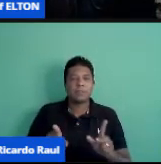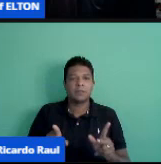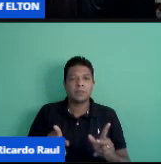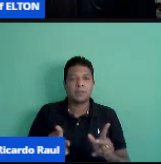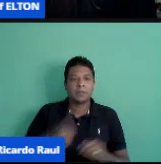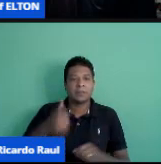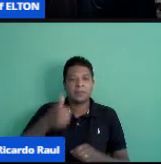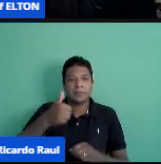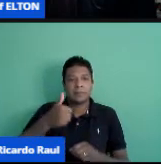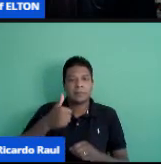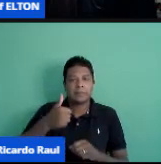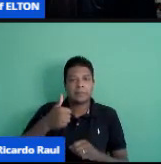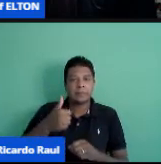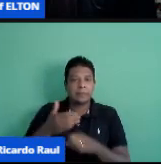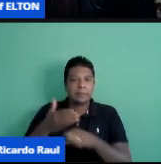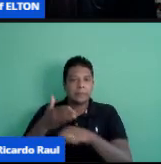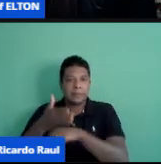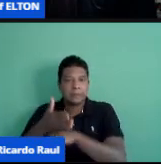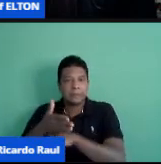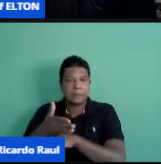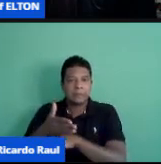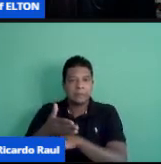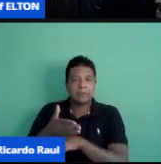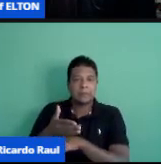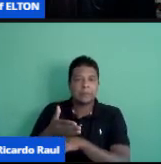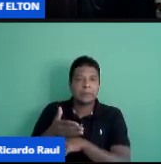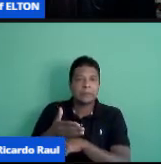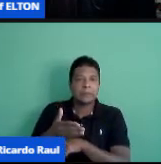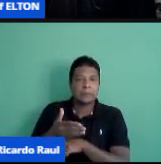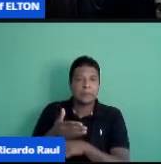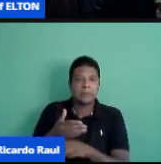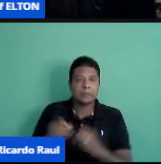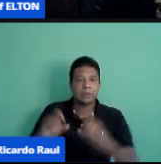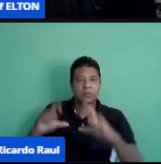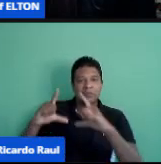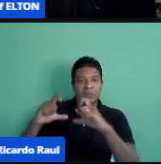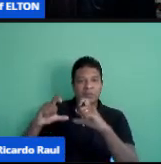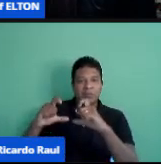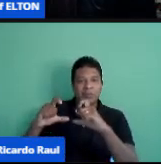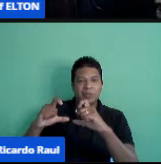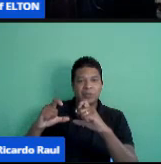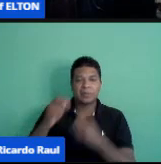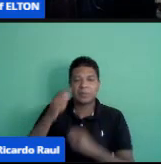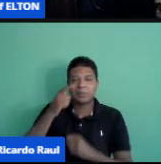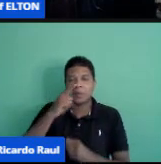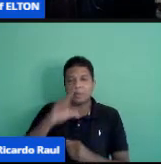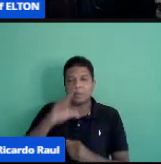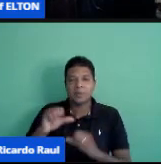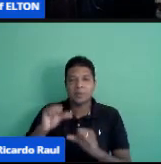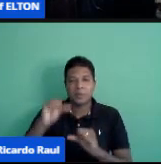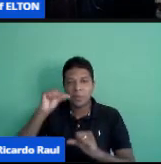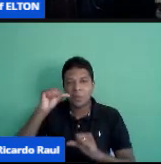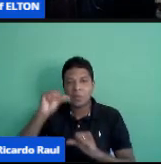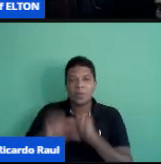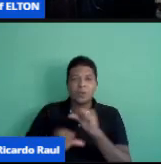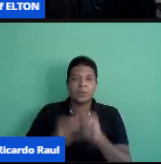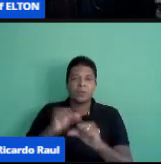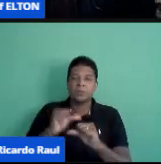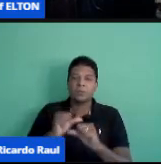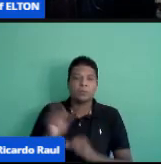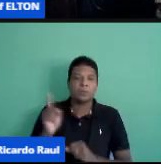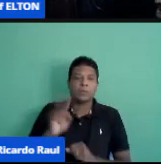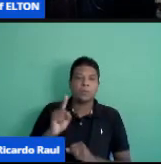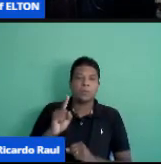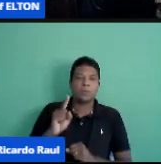entrar lá no aplicativo de câmera para poder conseguir fazer alguma alteração. No Telegram, não, você